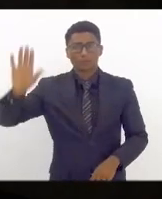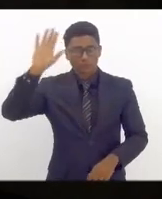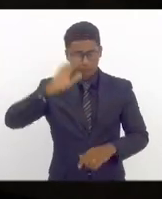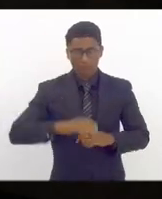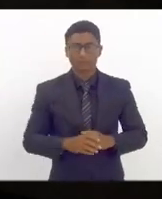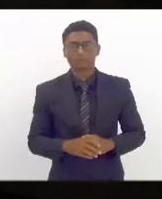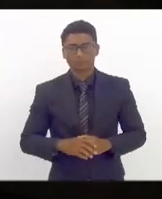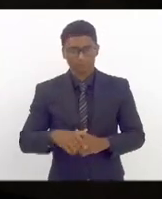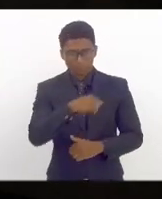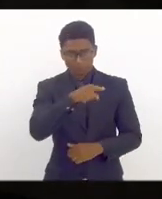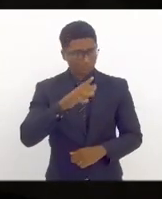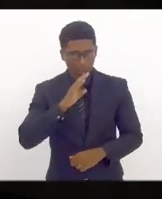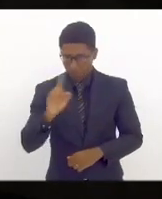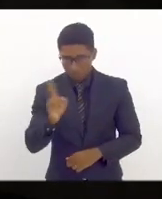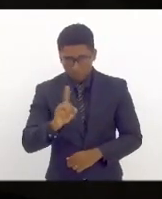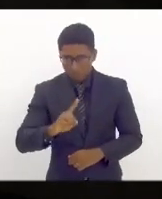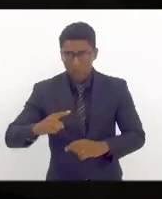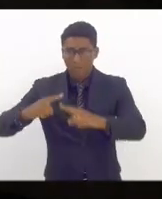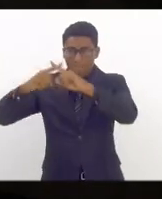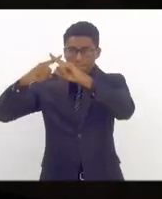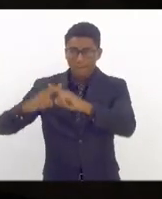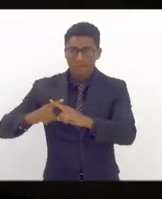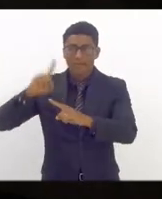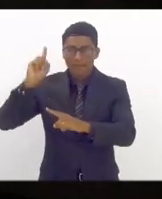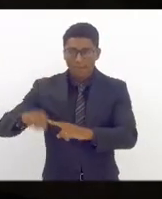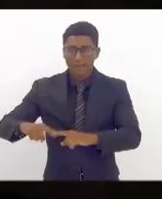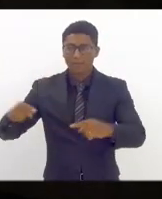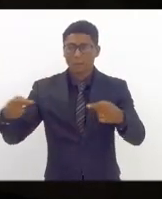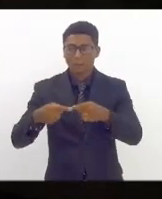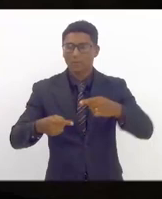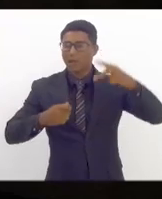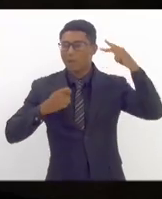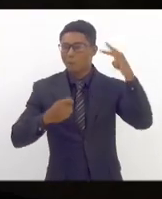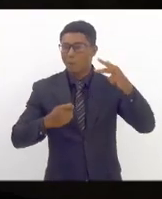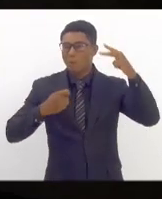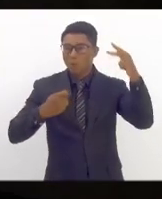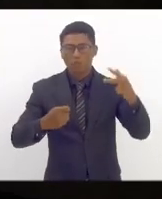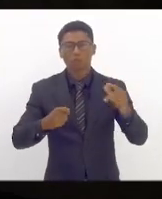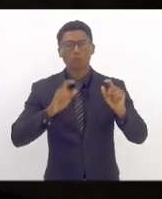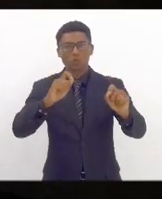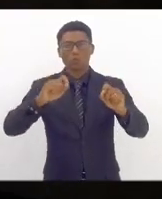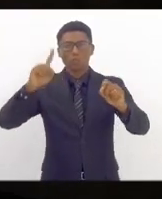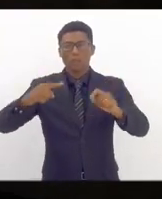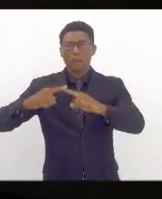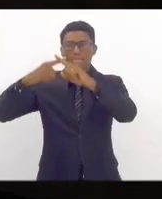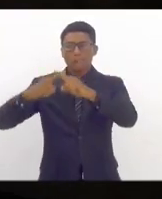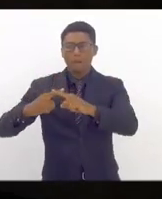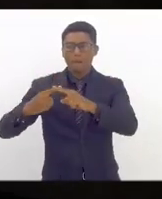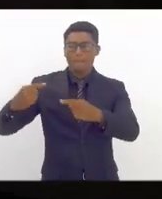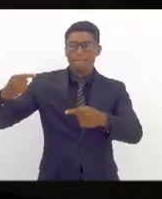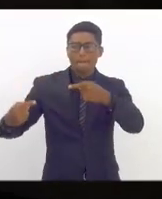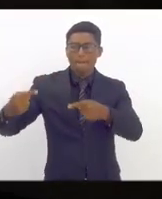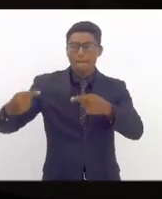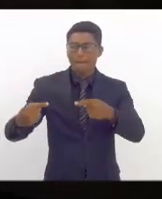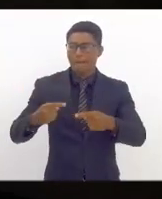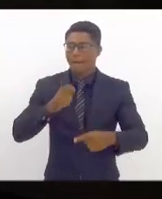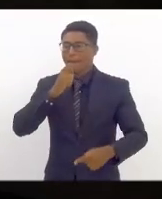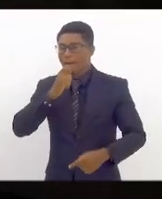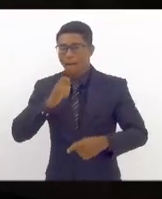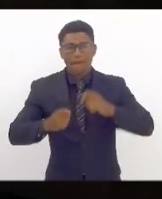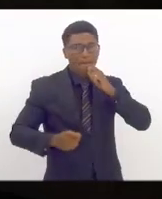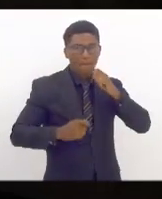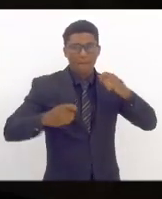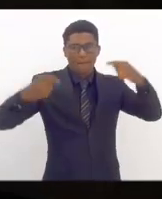não conhece ainda a batalha de Mcs é um braço da cultura do hip hop e consiste basicamente um duelo de rimas improvisadas entre dois ou mais